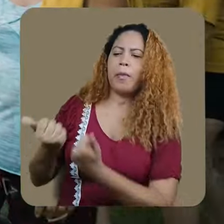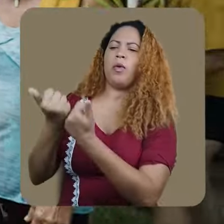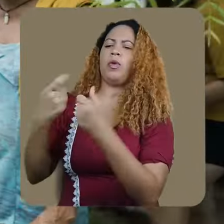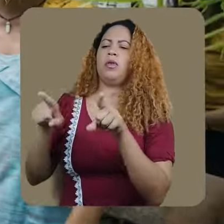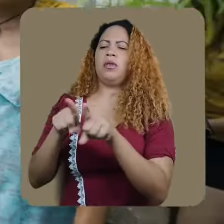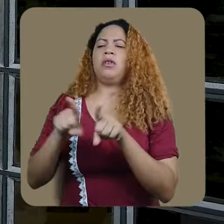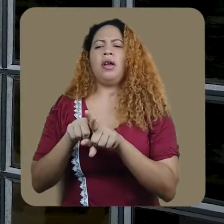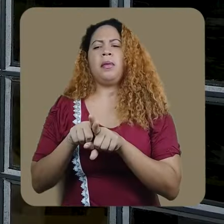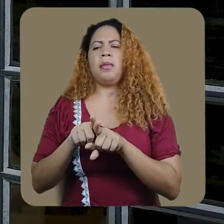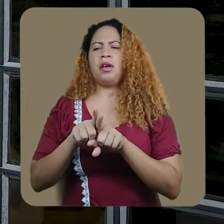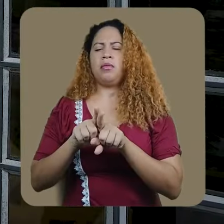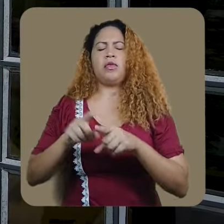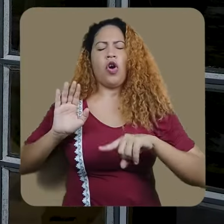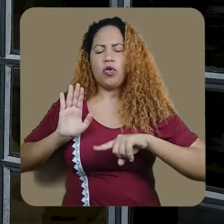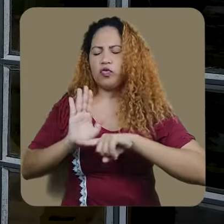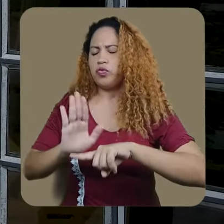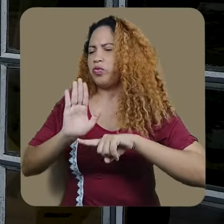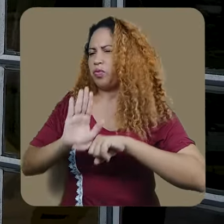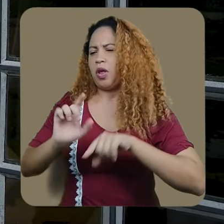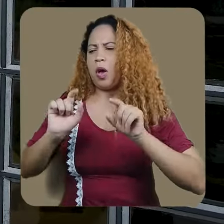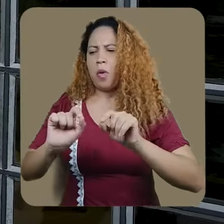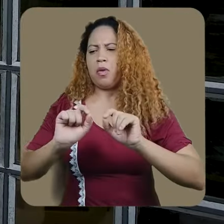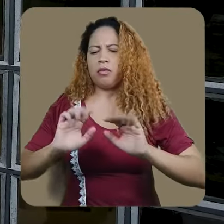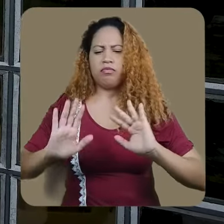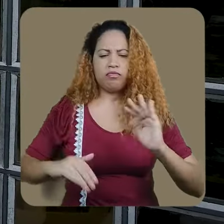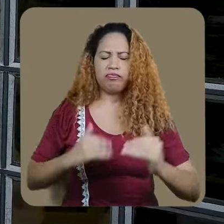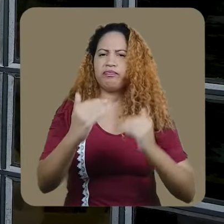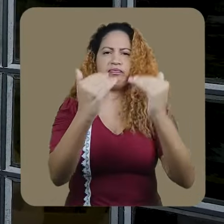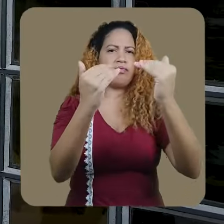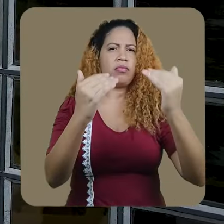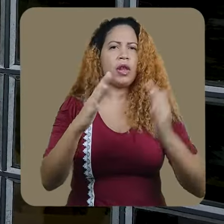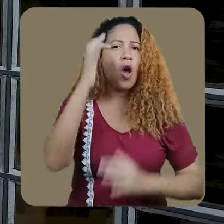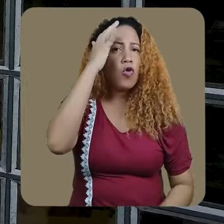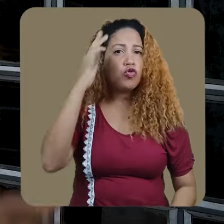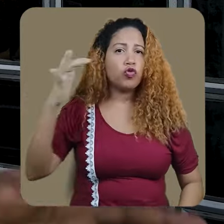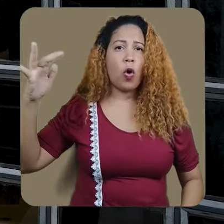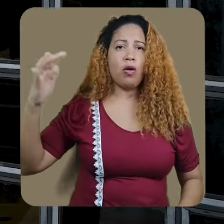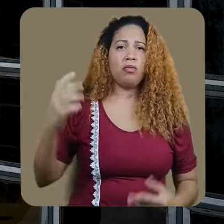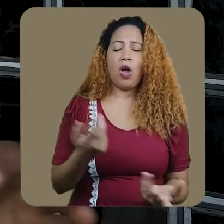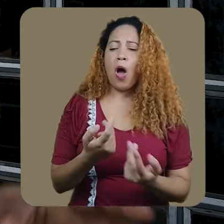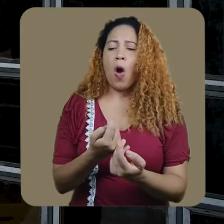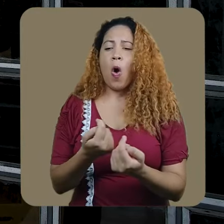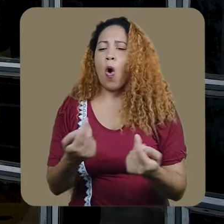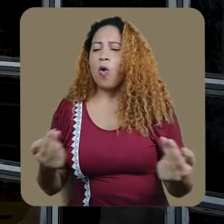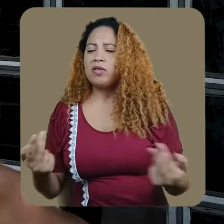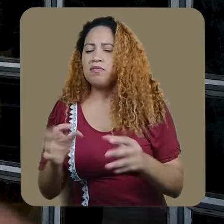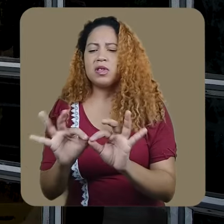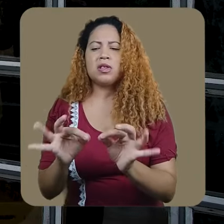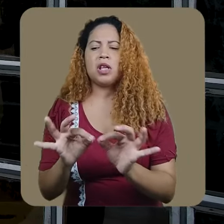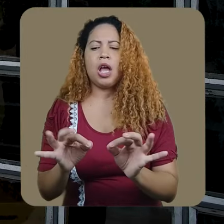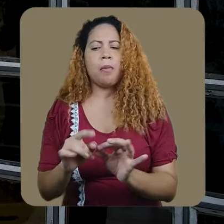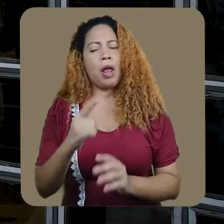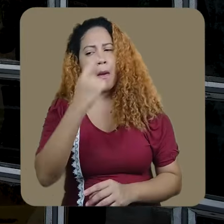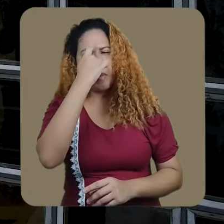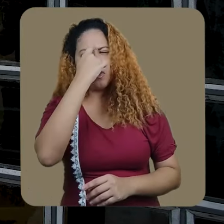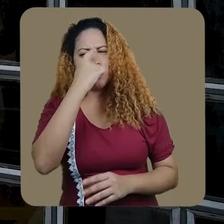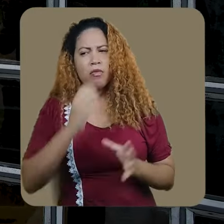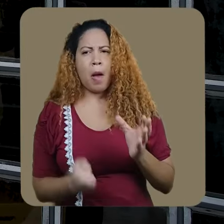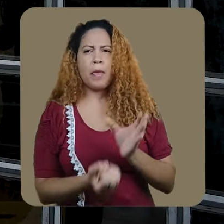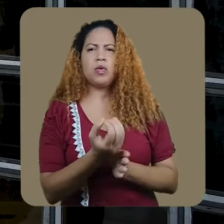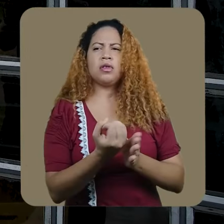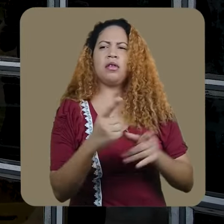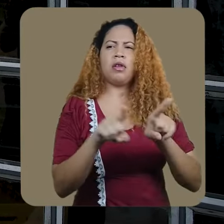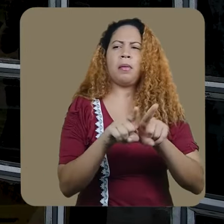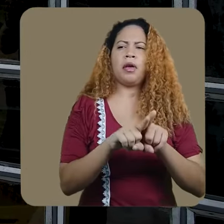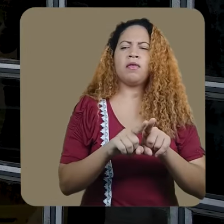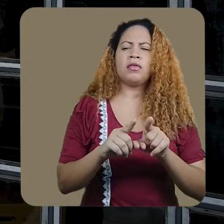e de apoio, né, ajudam a concretizar grande parte, né, das empreitadas, assim, né? Pequenas coisas que, mais que somadas a uma produção,